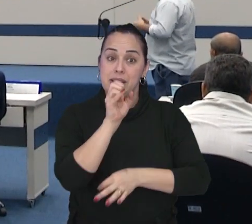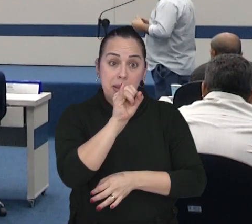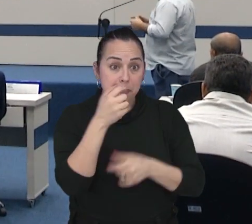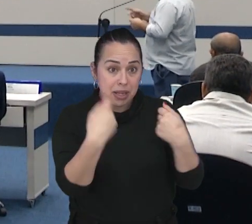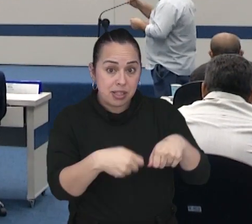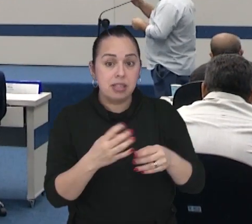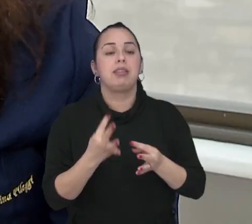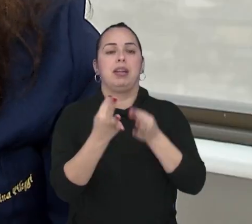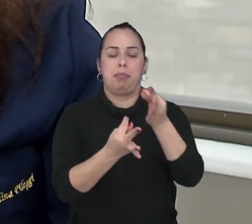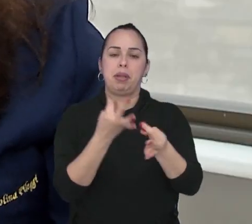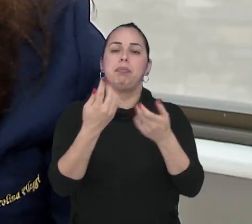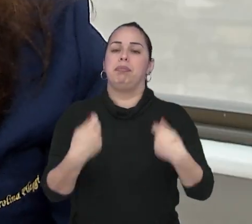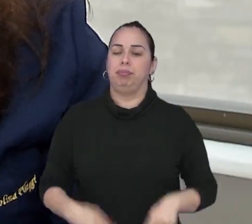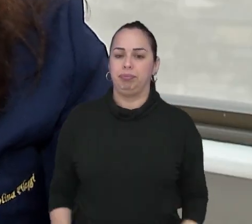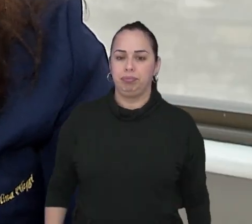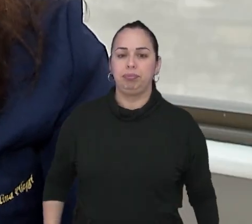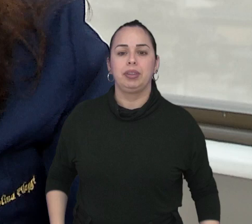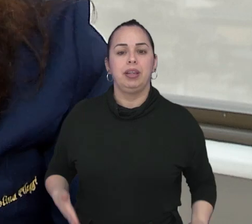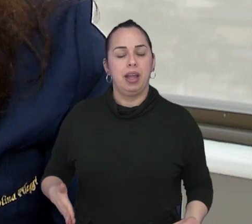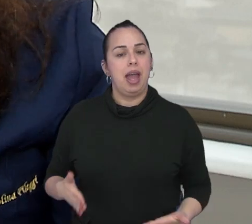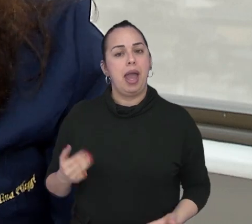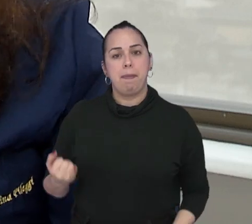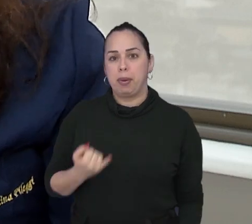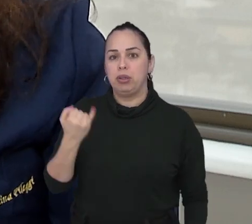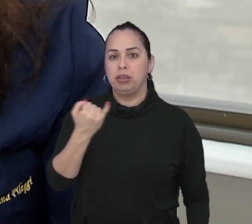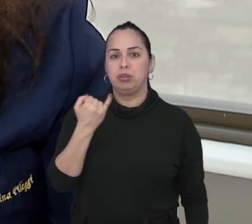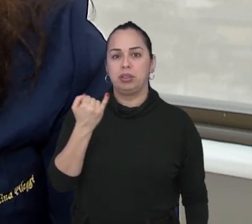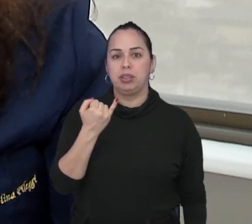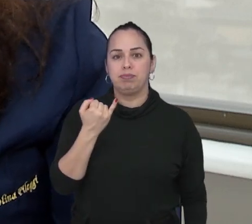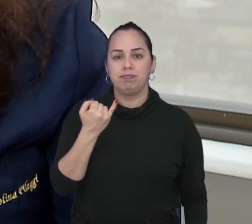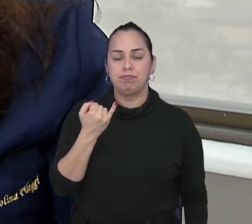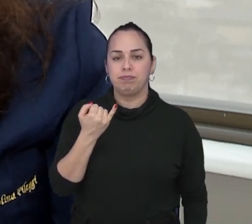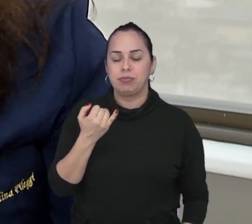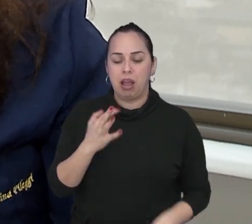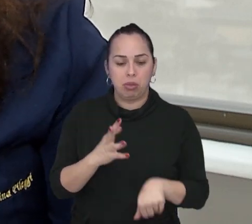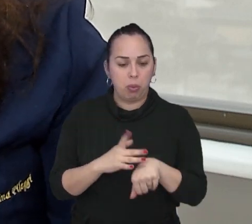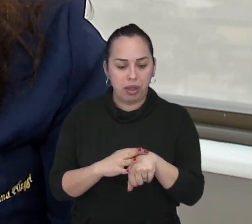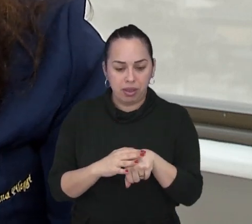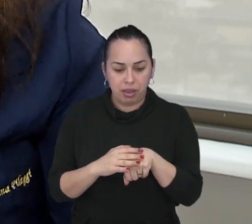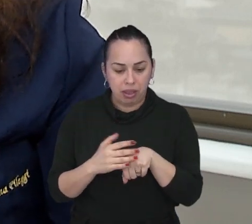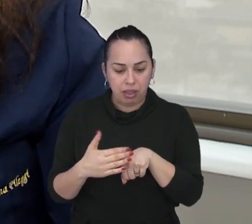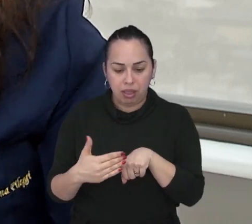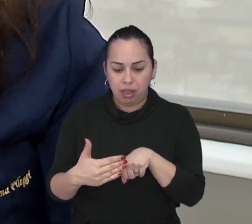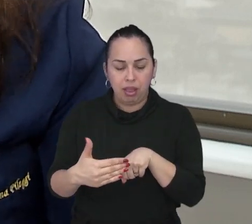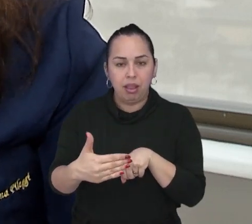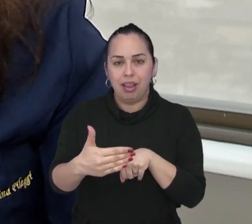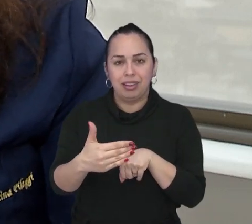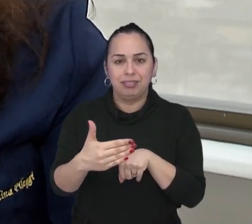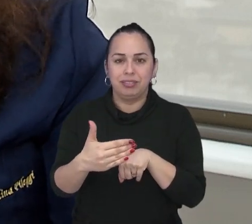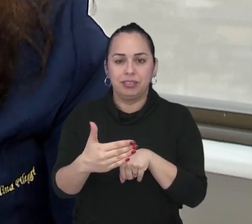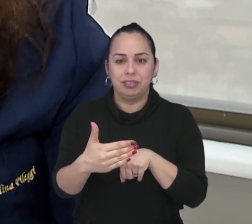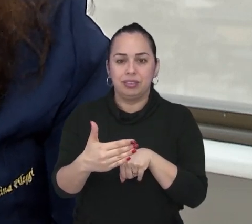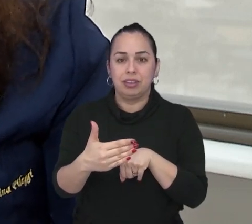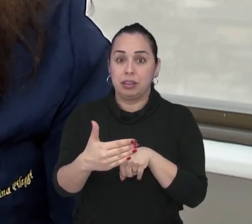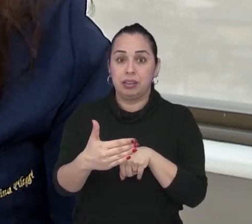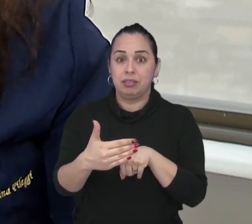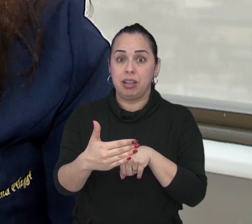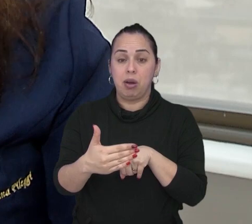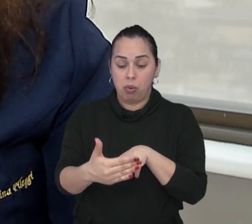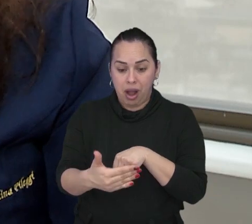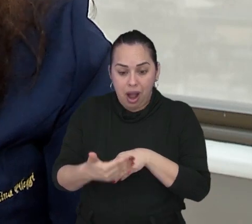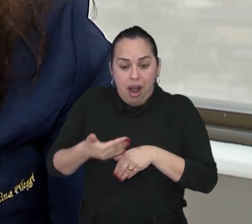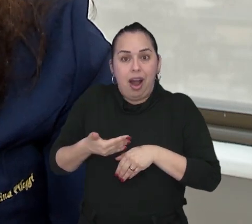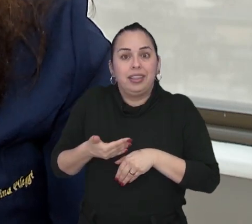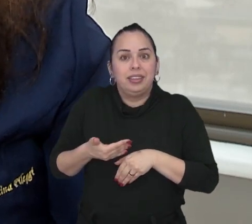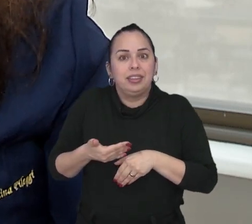quando necessário o importante é porque a gente não deixa passar uma doença doenças na verdade que tem um